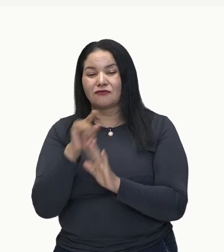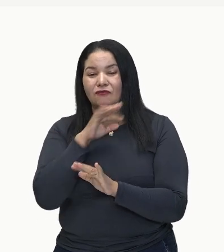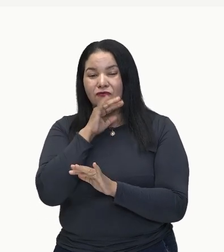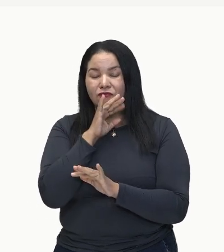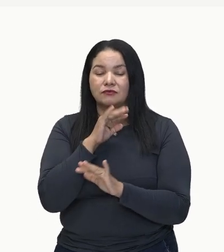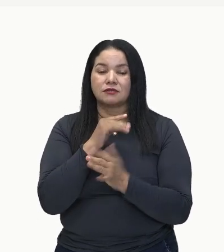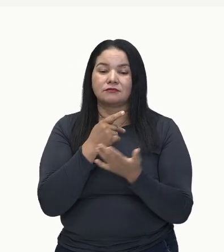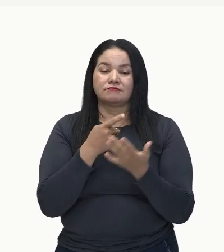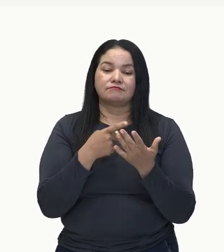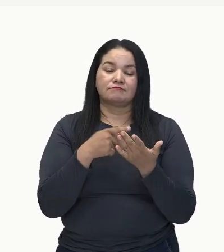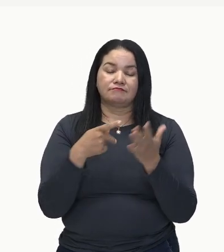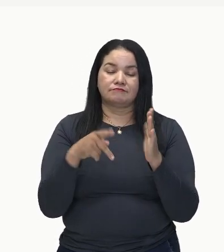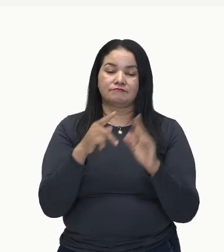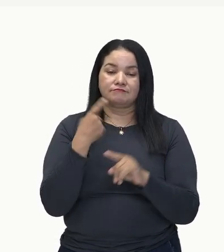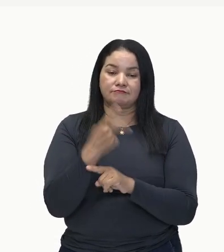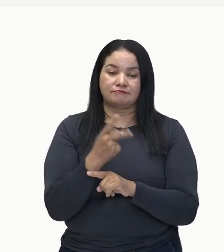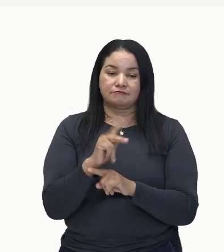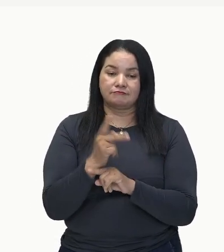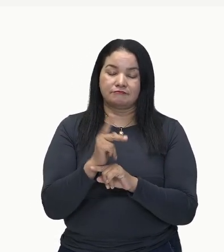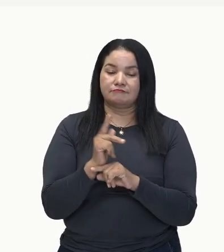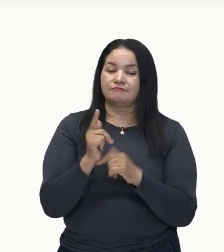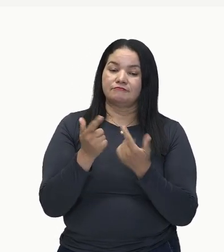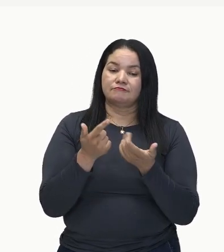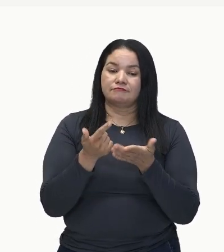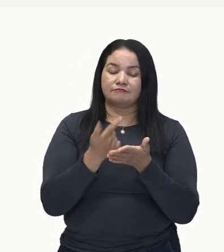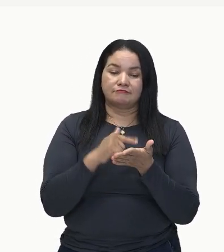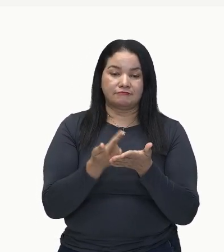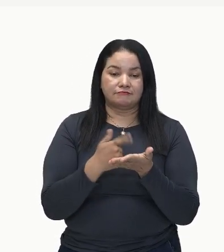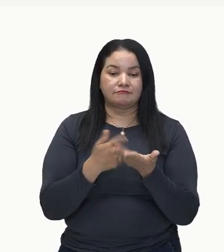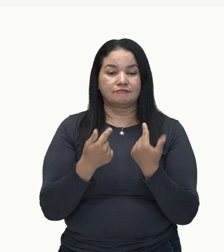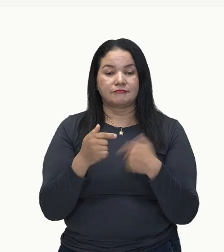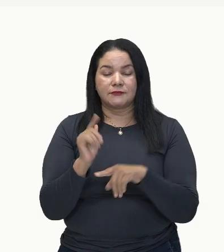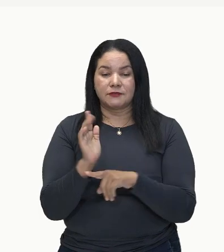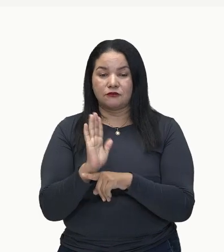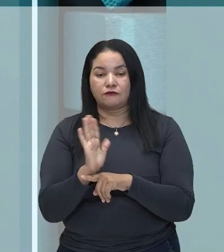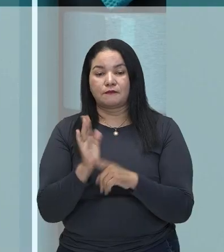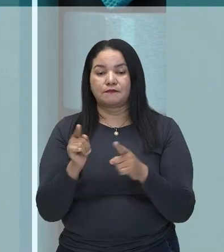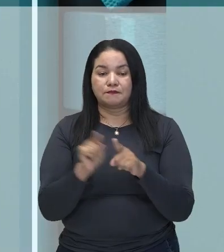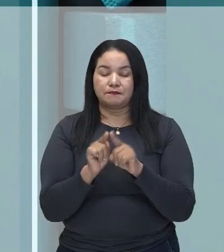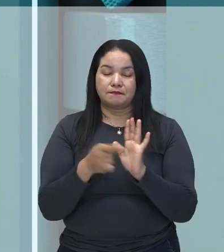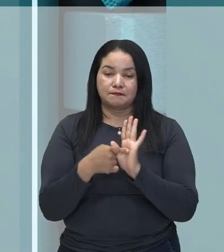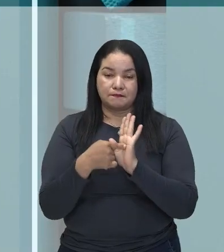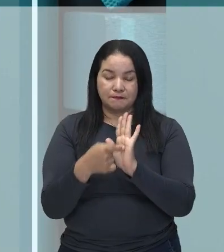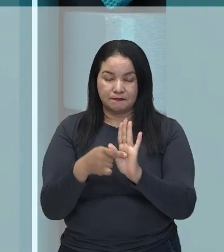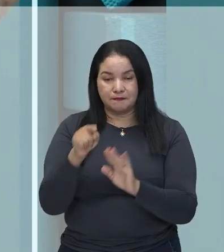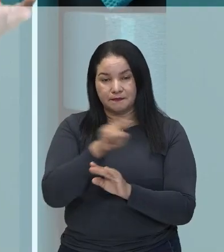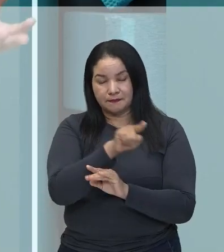obra, ok? Apresentando para você, leitor,